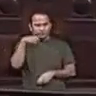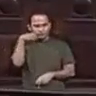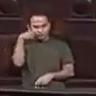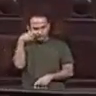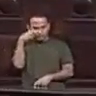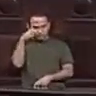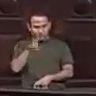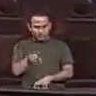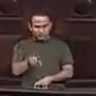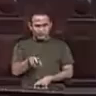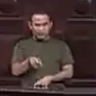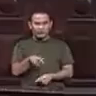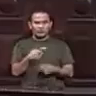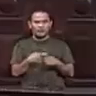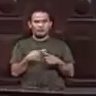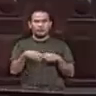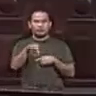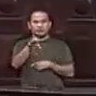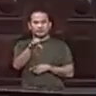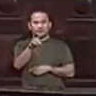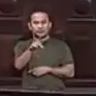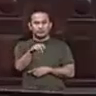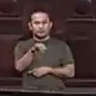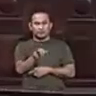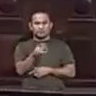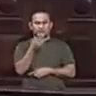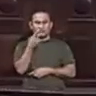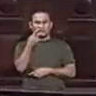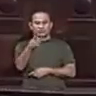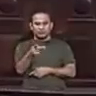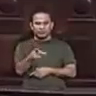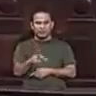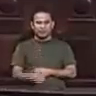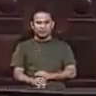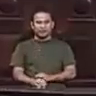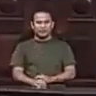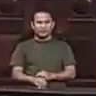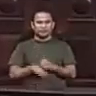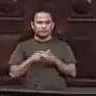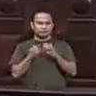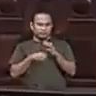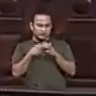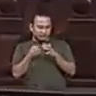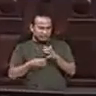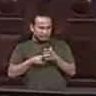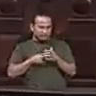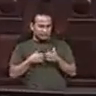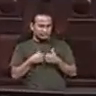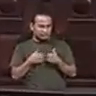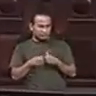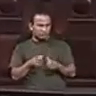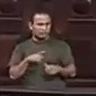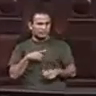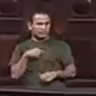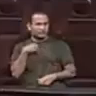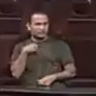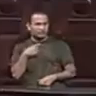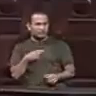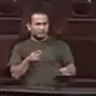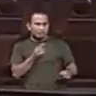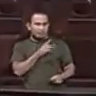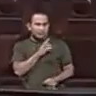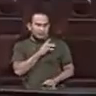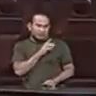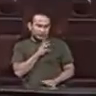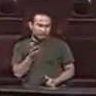E isso é porque é uma CPI que trata de investigar os empresários de ônibus, que tem muita gente aqui que se acovarda nesse momento.